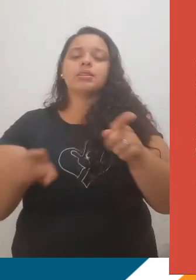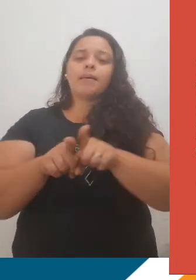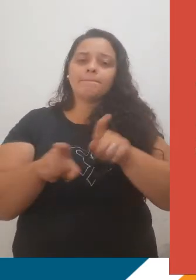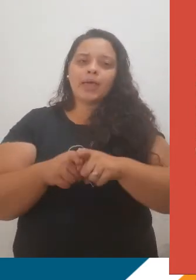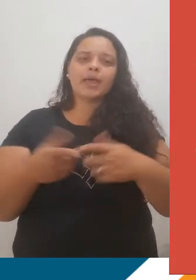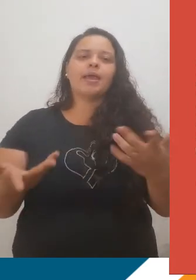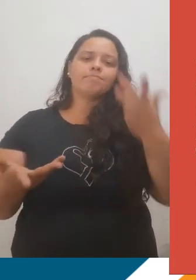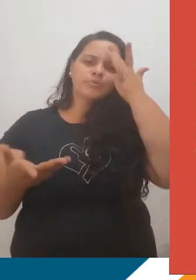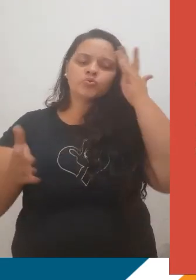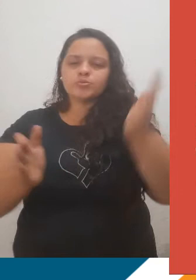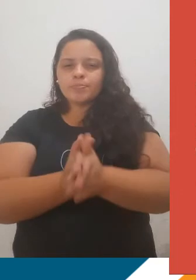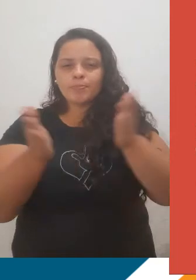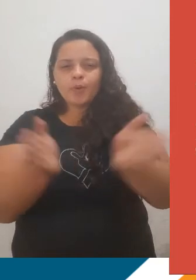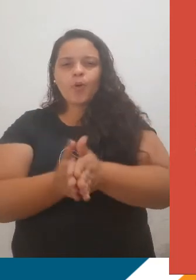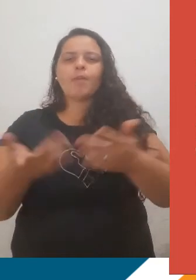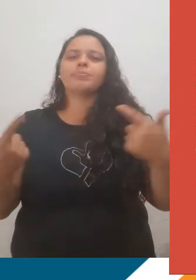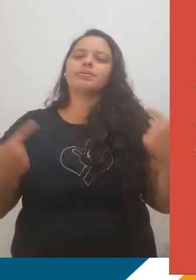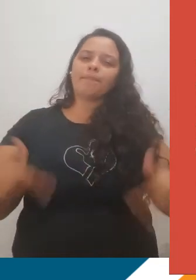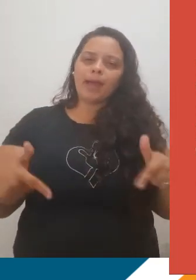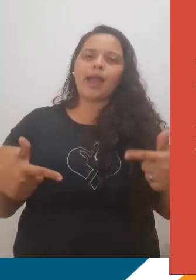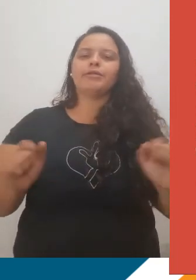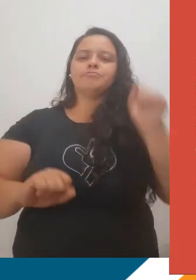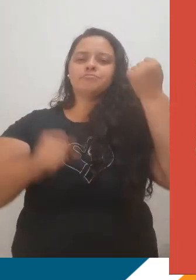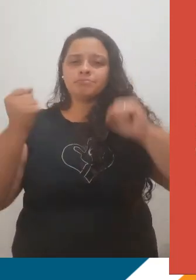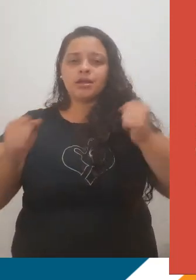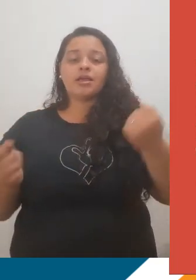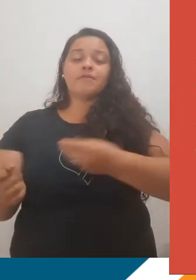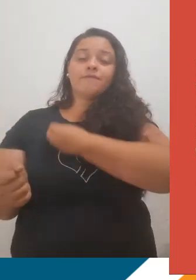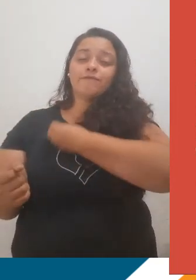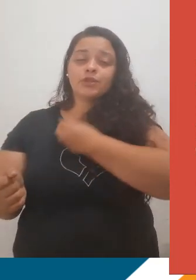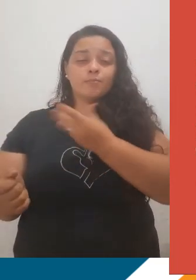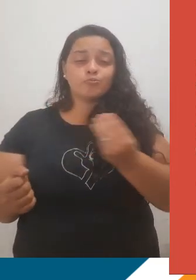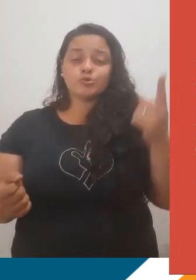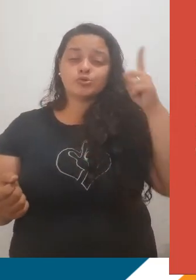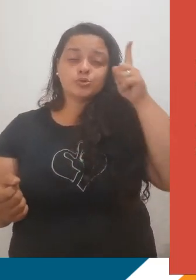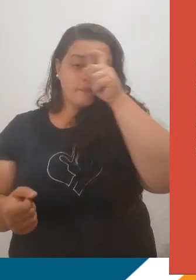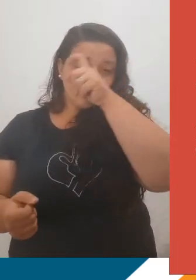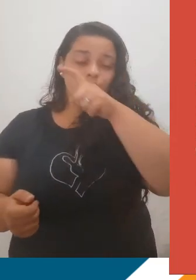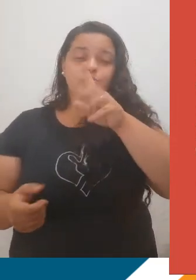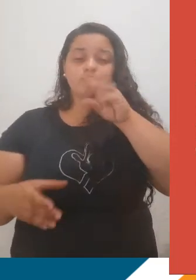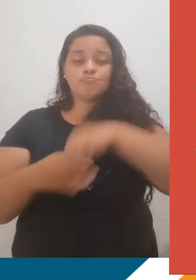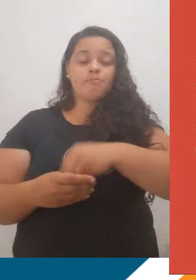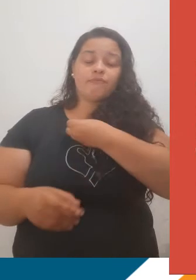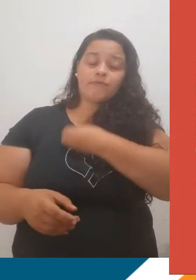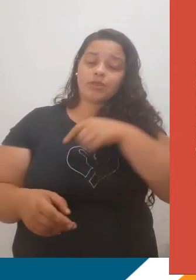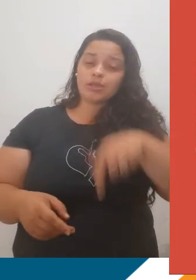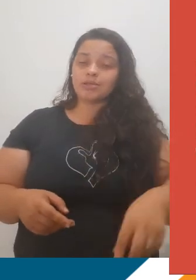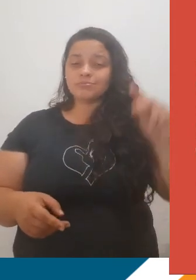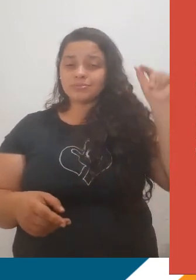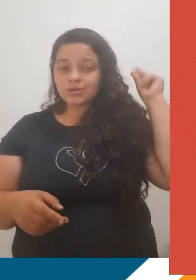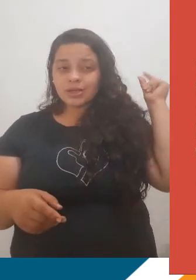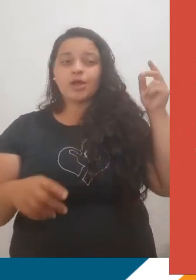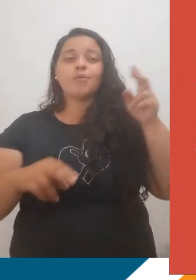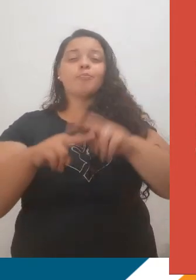é? Os camponeses, os operários, têm a sua vida muito dificultada por essa questão da inflação e do